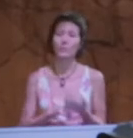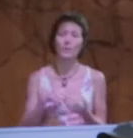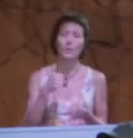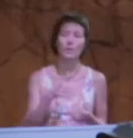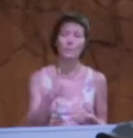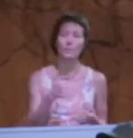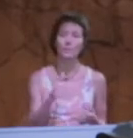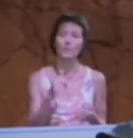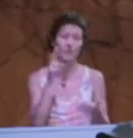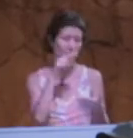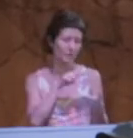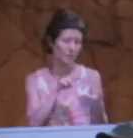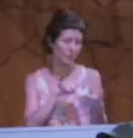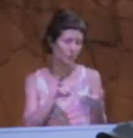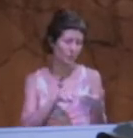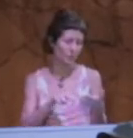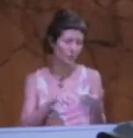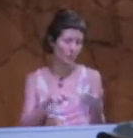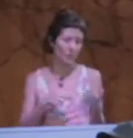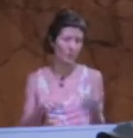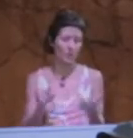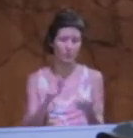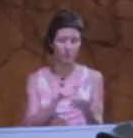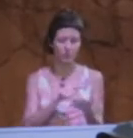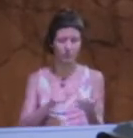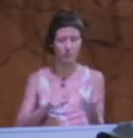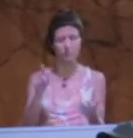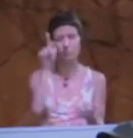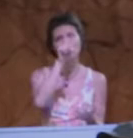dedos riscando no chão, né? Então